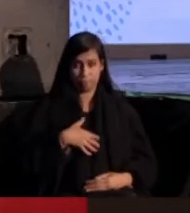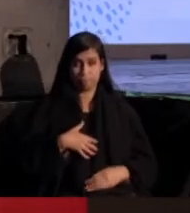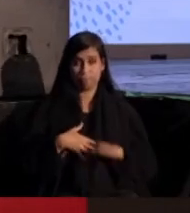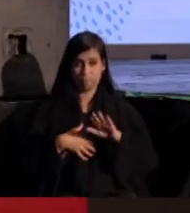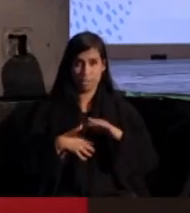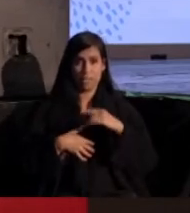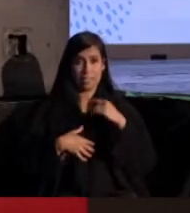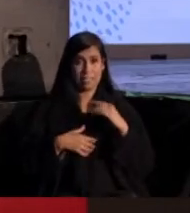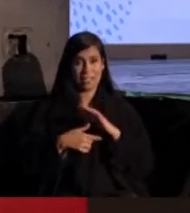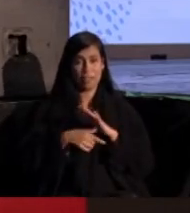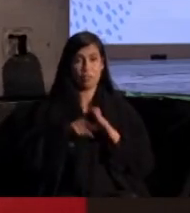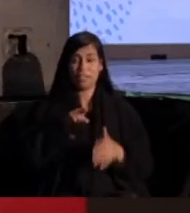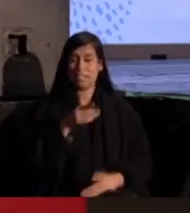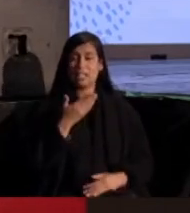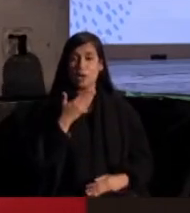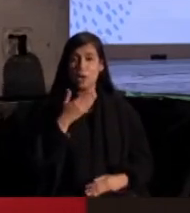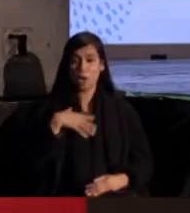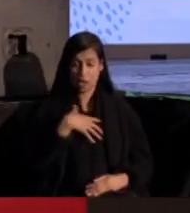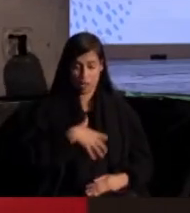dos intestinos.